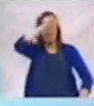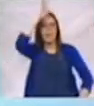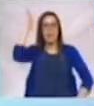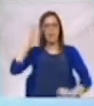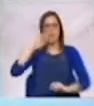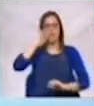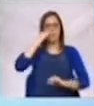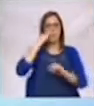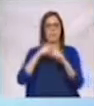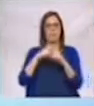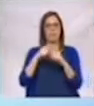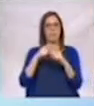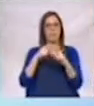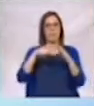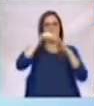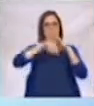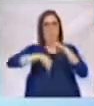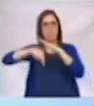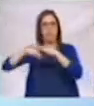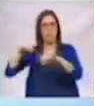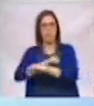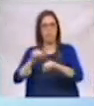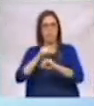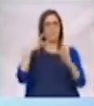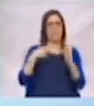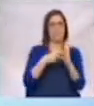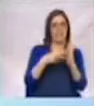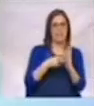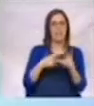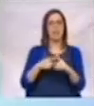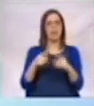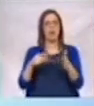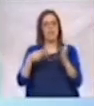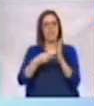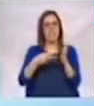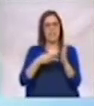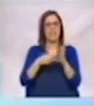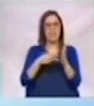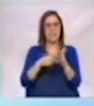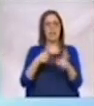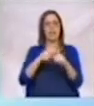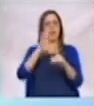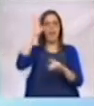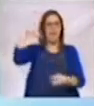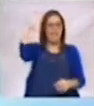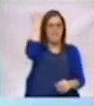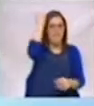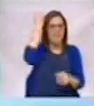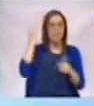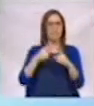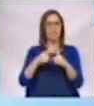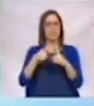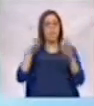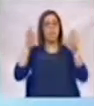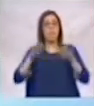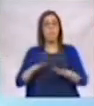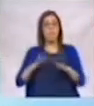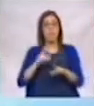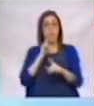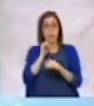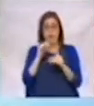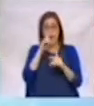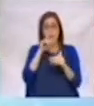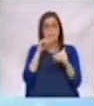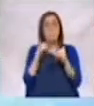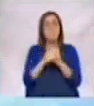no Iraque, vítimas dos ataques na Síria, vítimas de bombas e ataques no Afeganistão. São